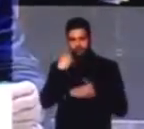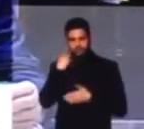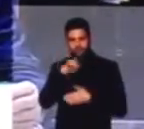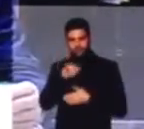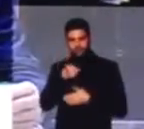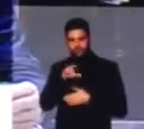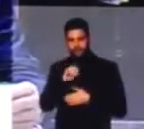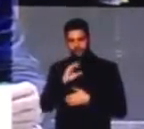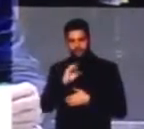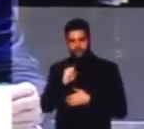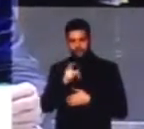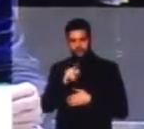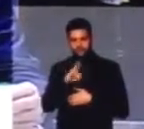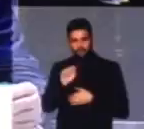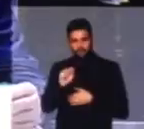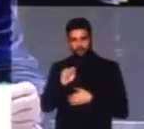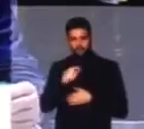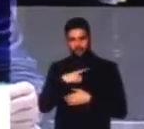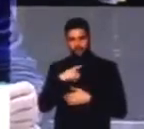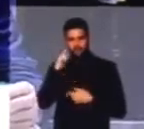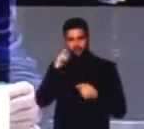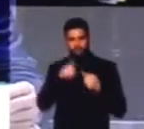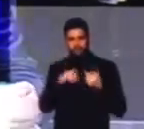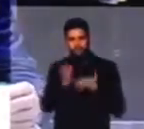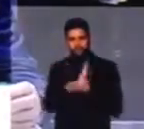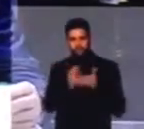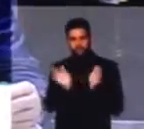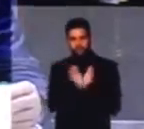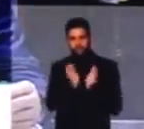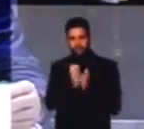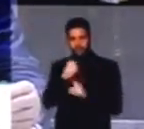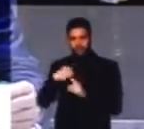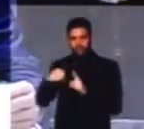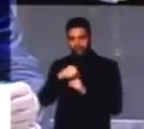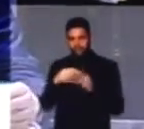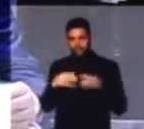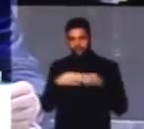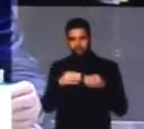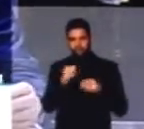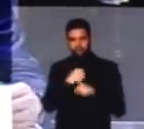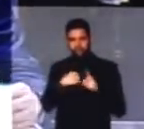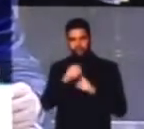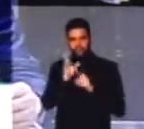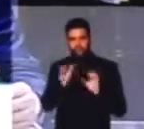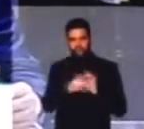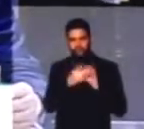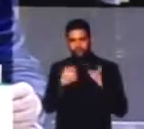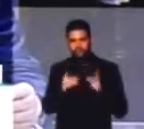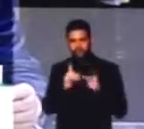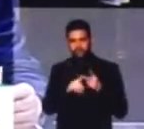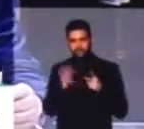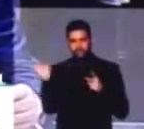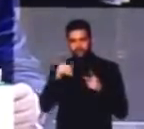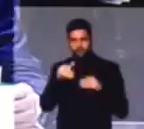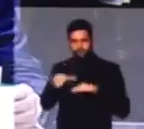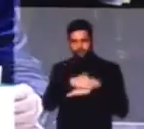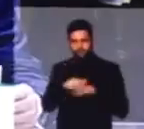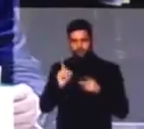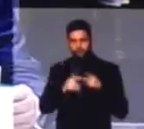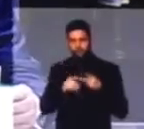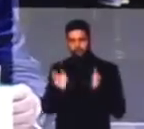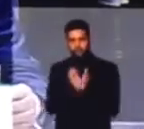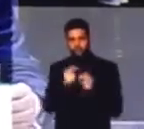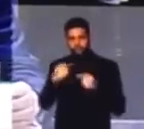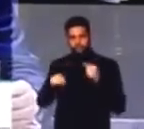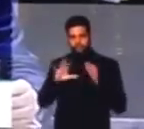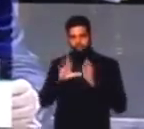advogado Flávio Henrique Costa Pereira e a concordância de alguns movimentos sociais, como o Movimento Brasil Livre, Vem Pra Rua e